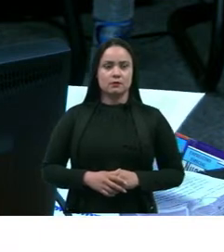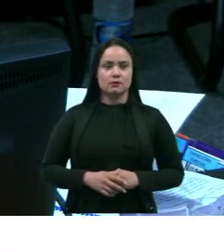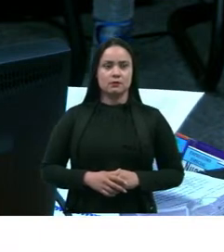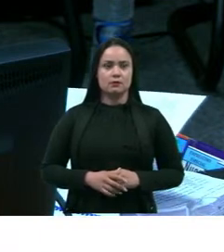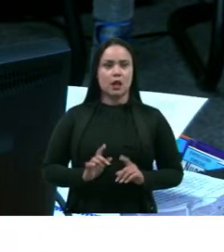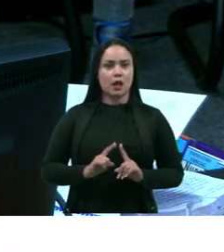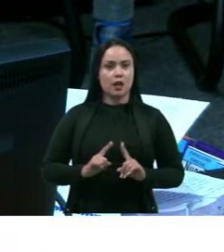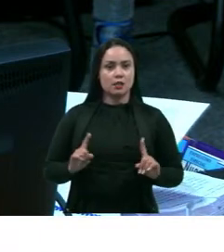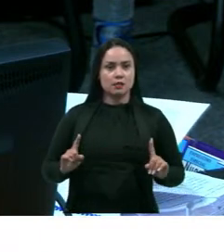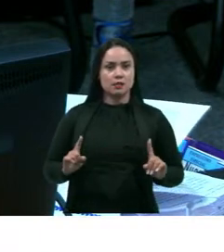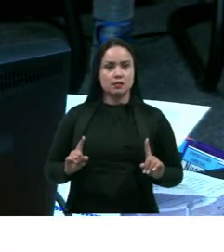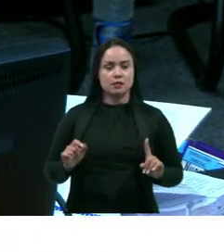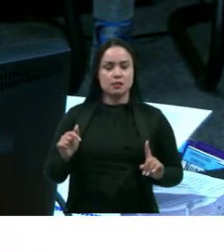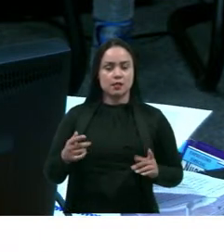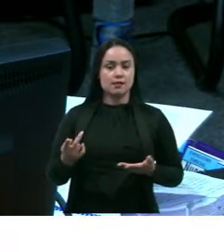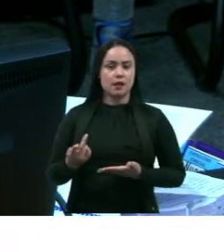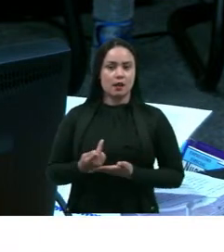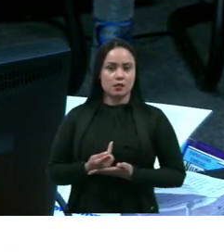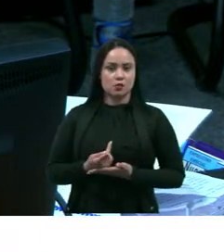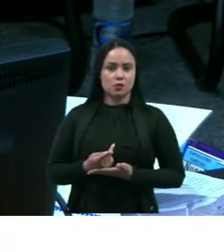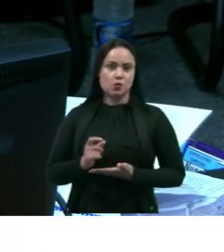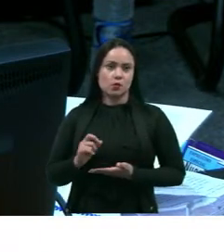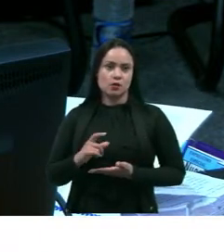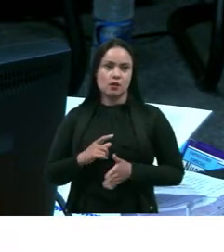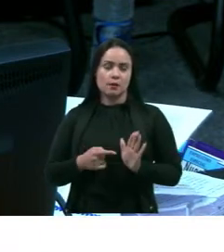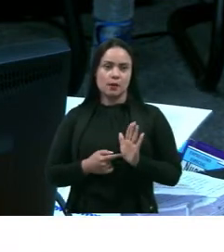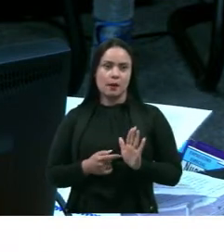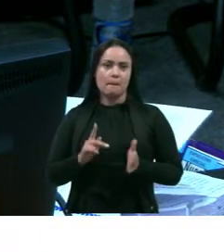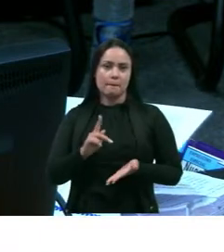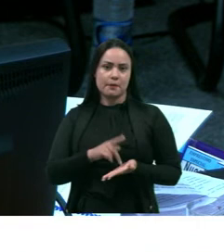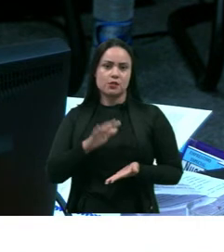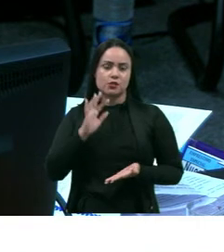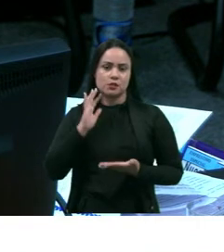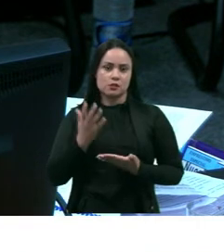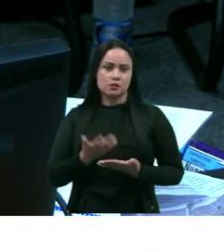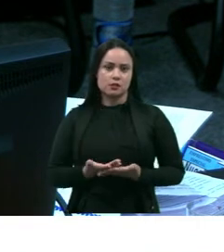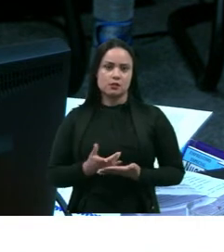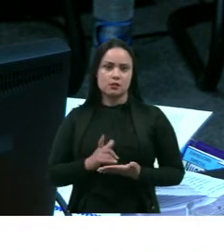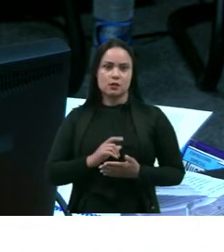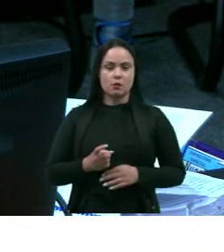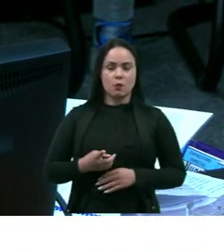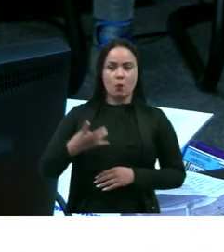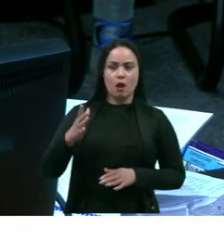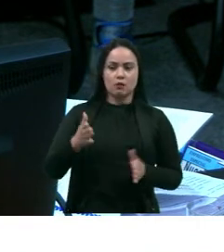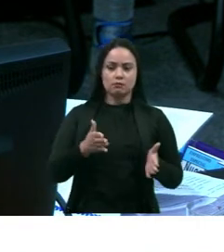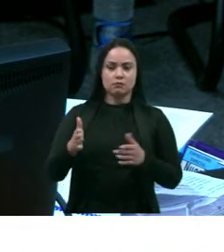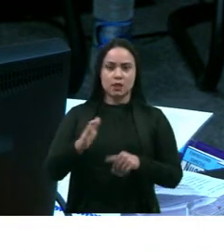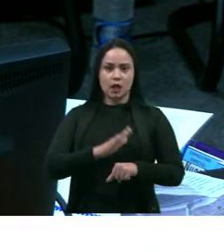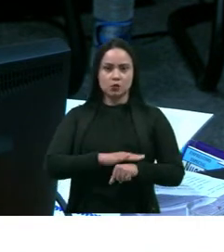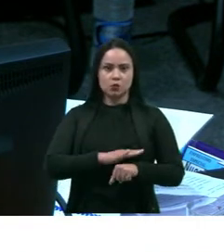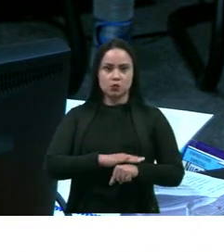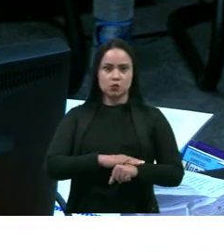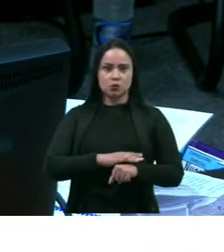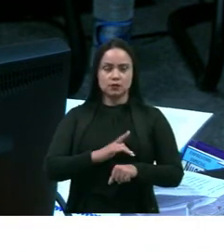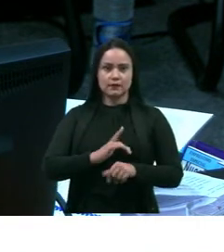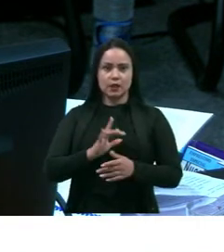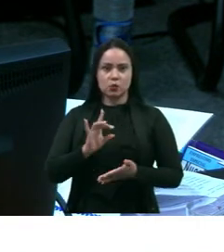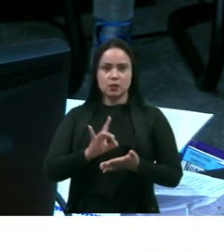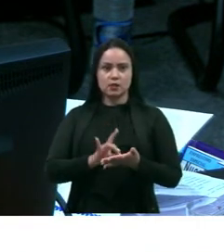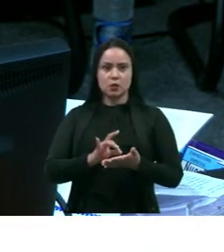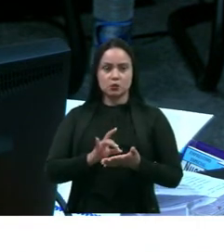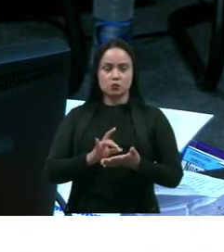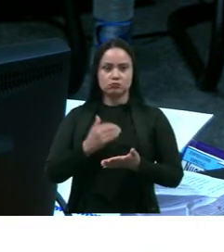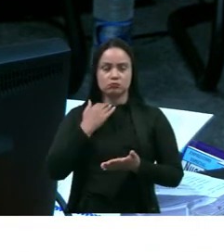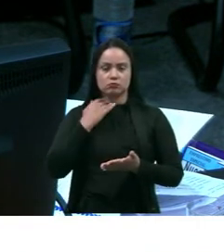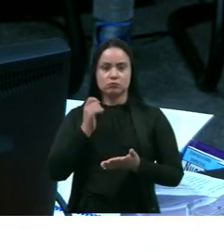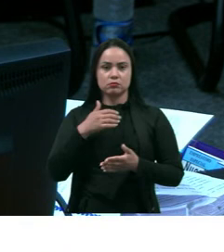No entanto, neste caso, o que se afigura realmente decisivo para o excesso de prazo foi a atuação do